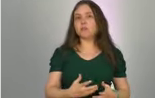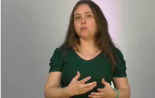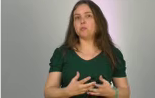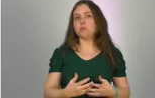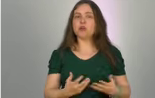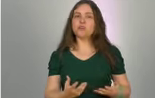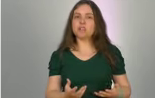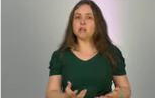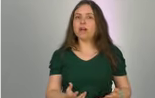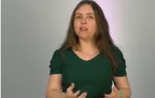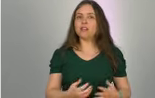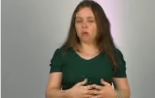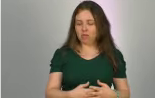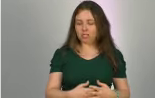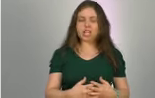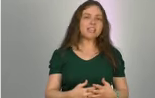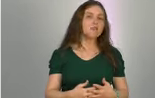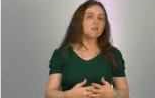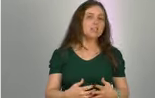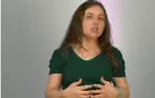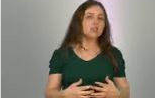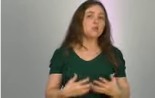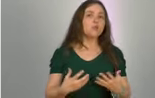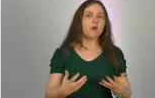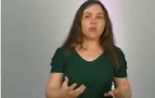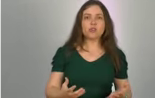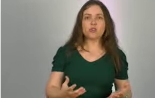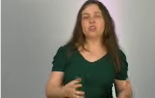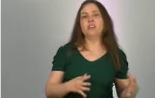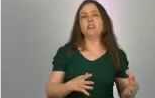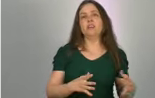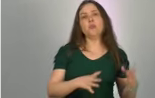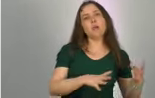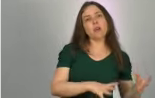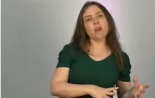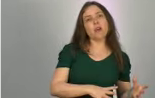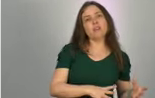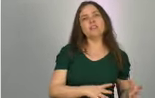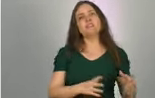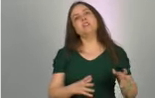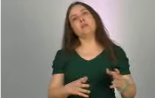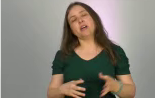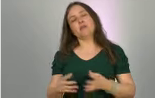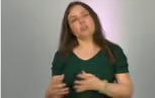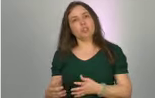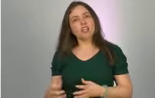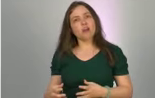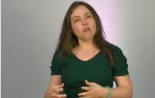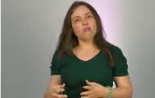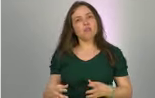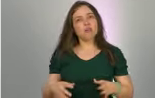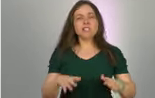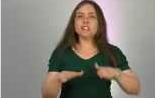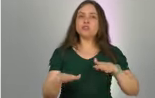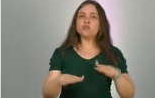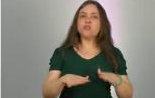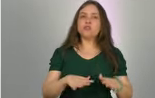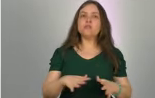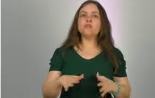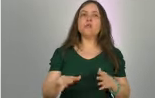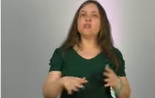significado o preço para o nosso trabalho realmente é essa mudança de suporte do papel para o digital